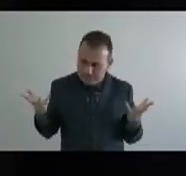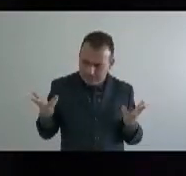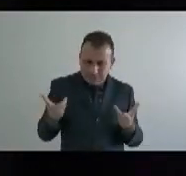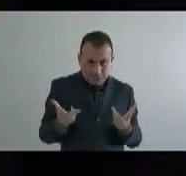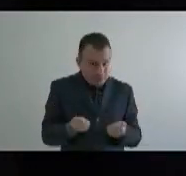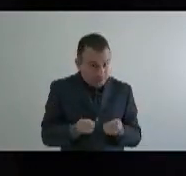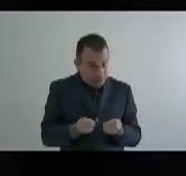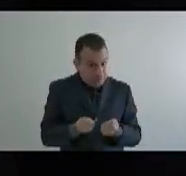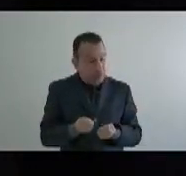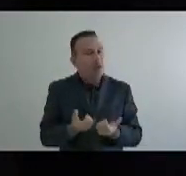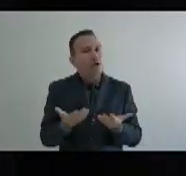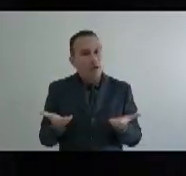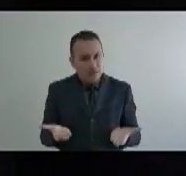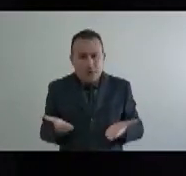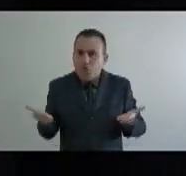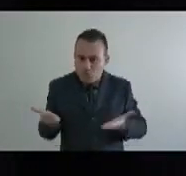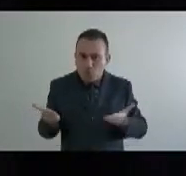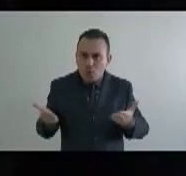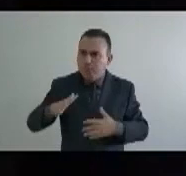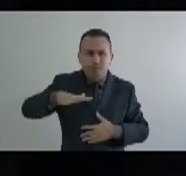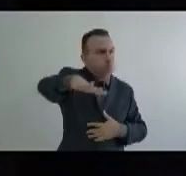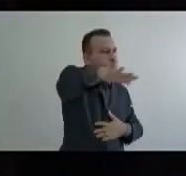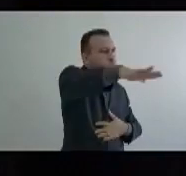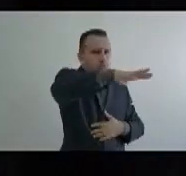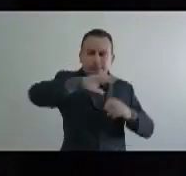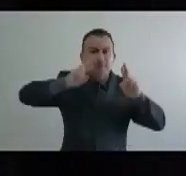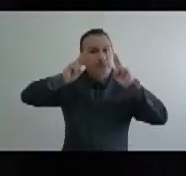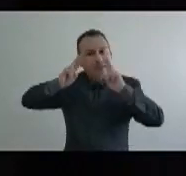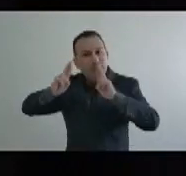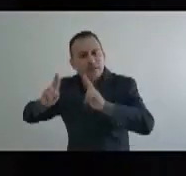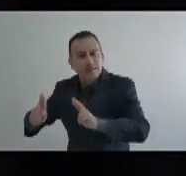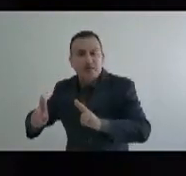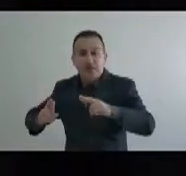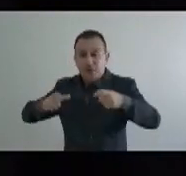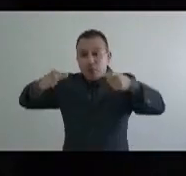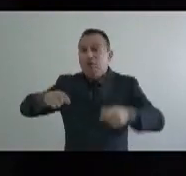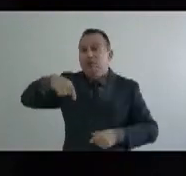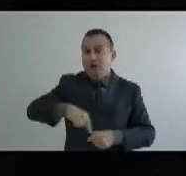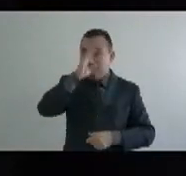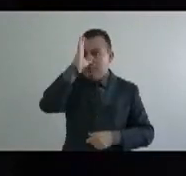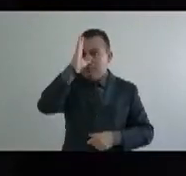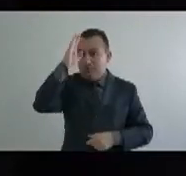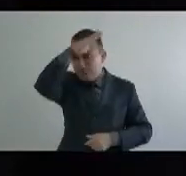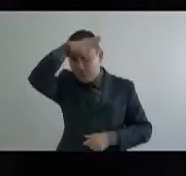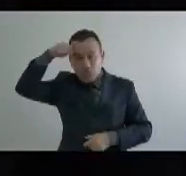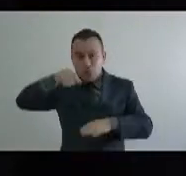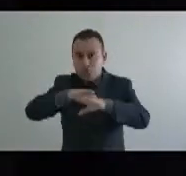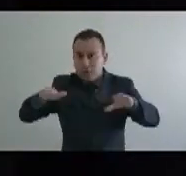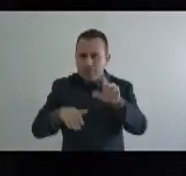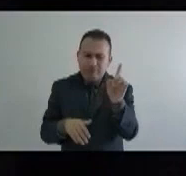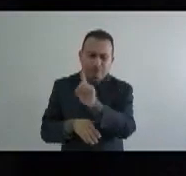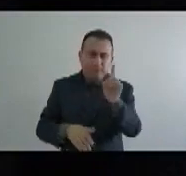e hoje é um tribunal respeitado, não só em Mato Grosso, mas no Brasil inteiro, por exatamente